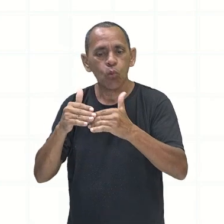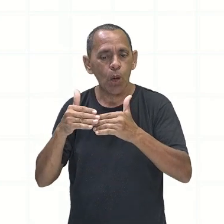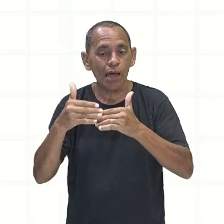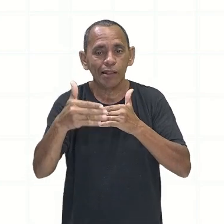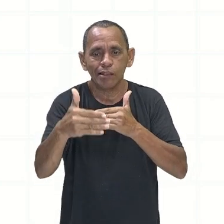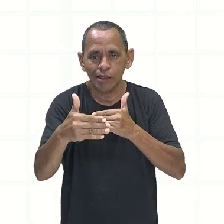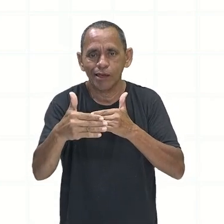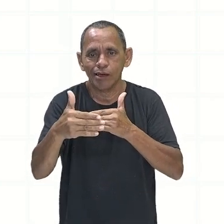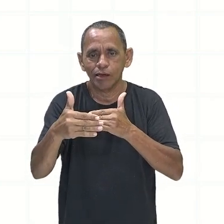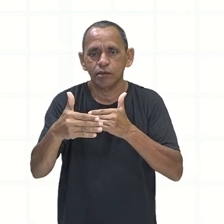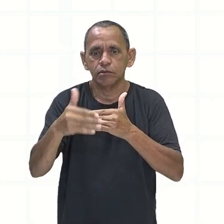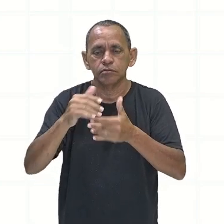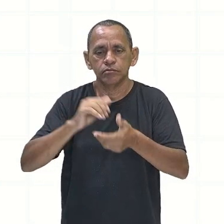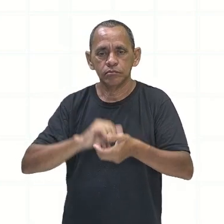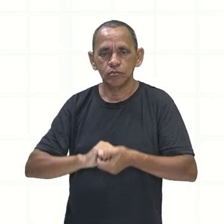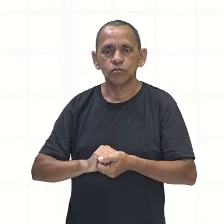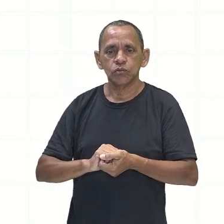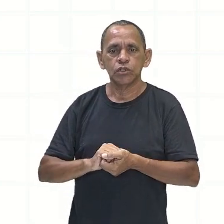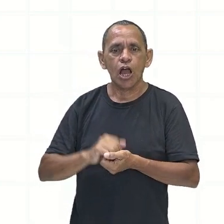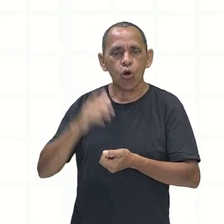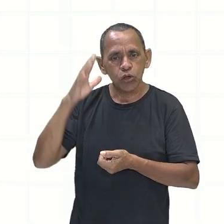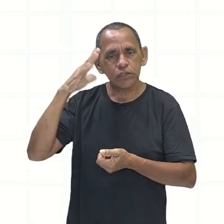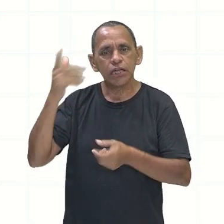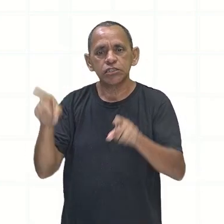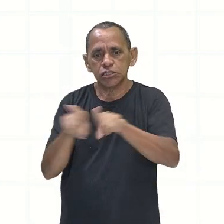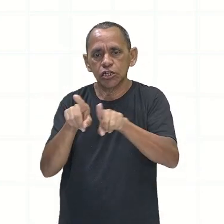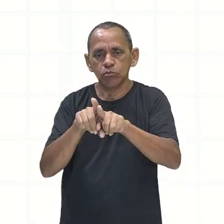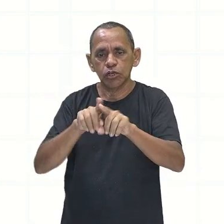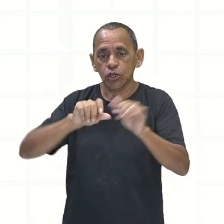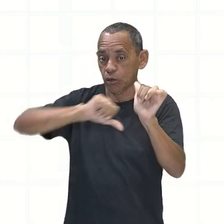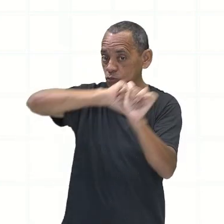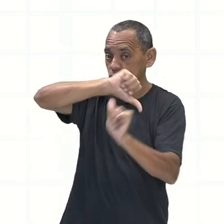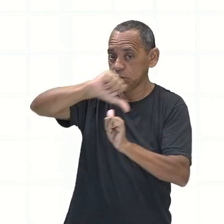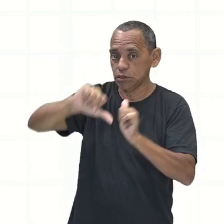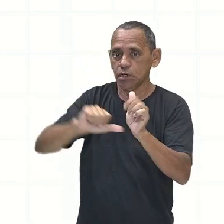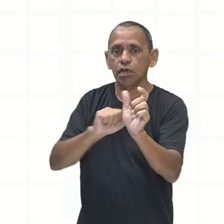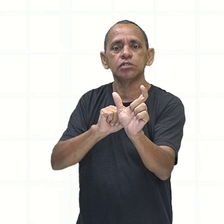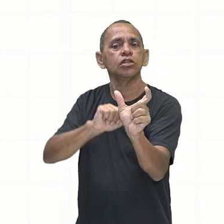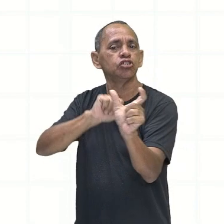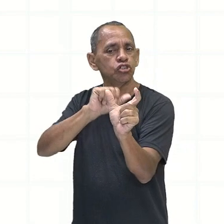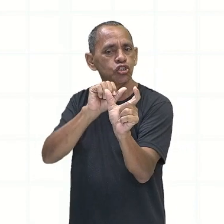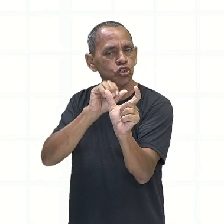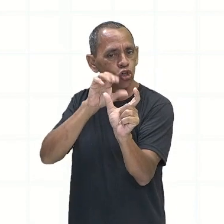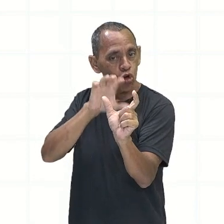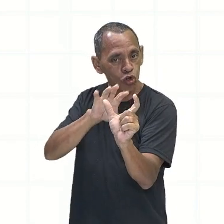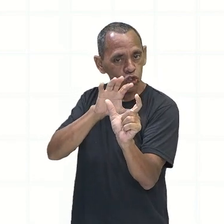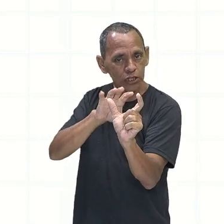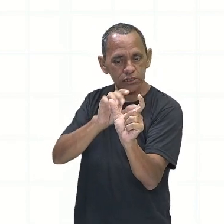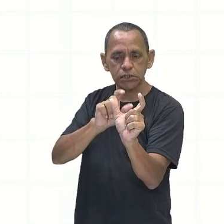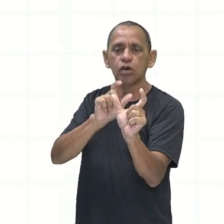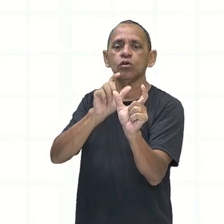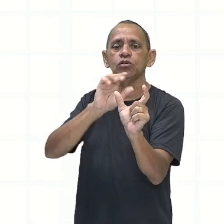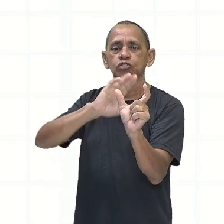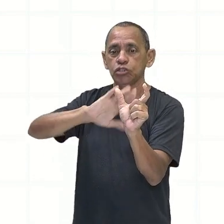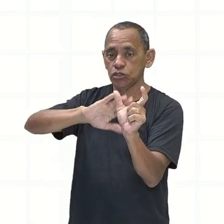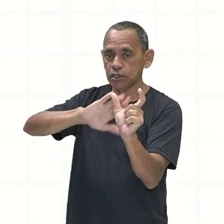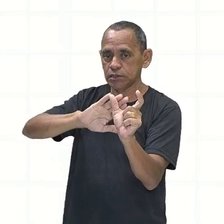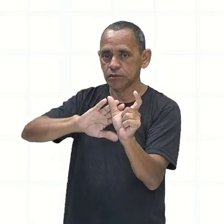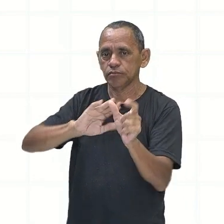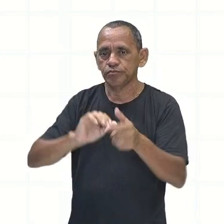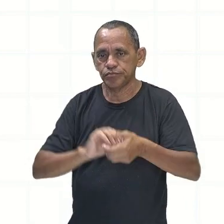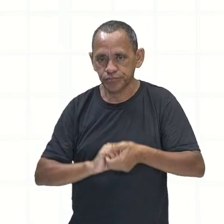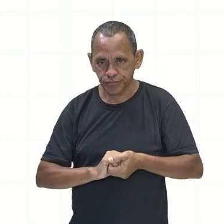vai ocorrer a conotação, ou seja, quando ela foge ao sentido comum, nós vamos ter o sentido conotativo, Então, há